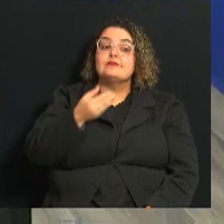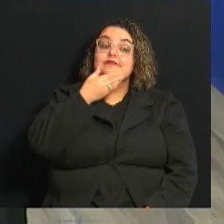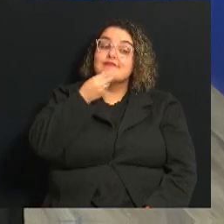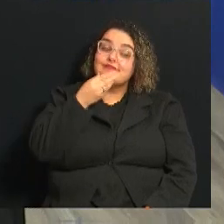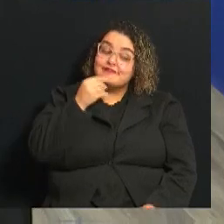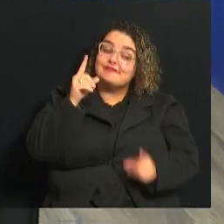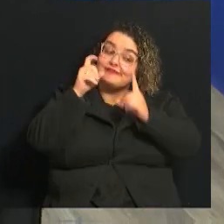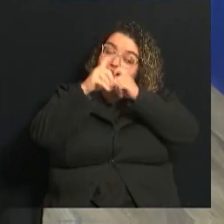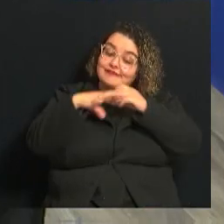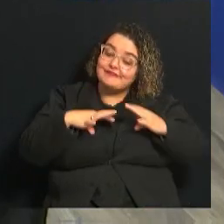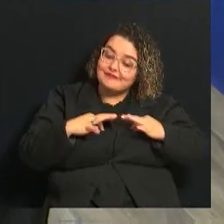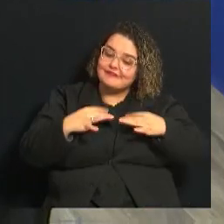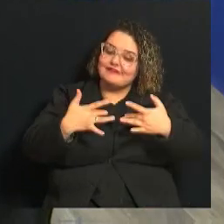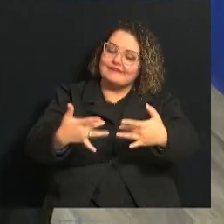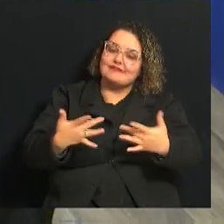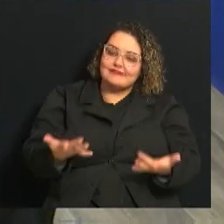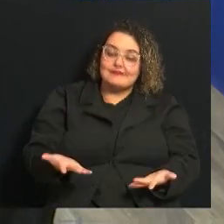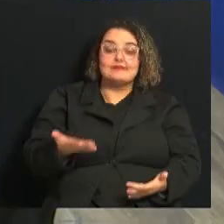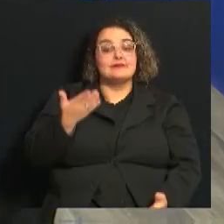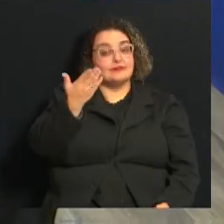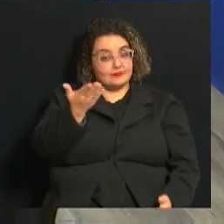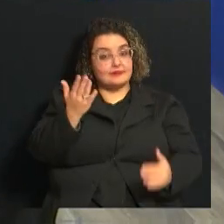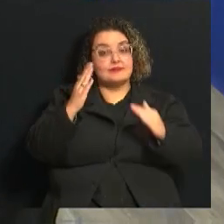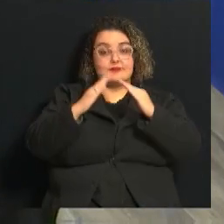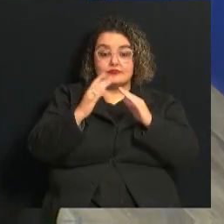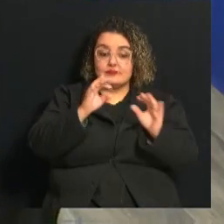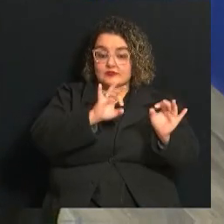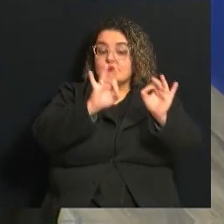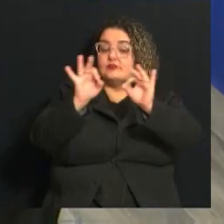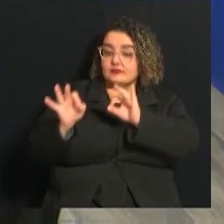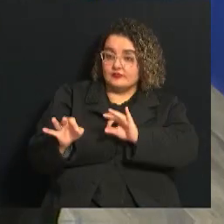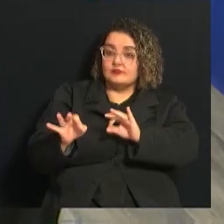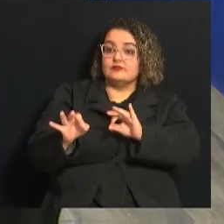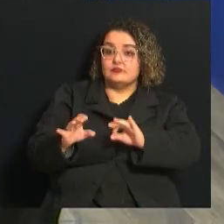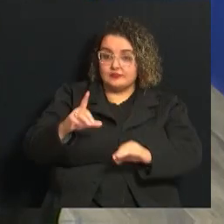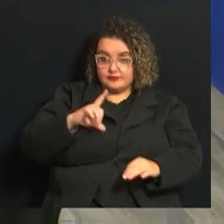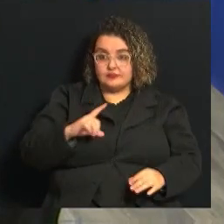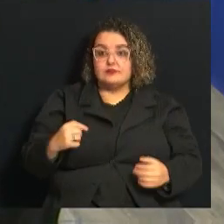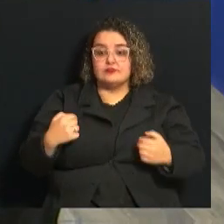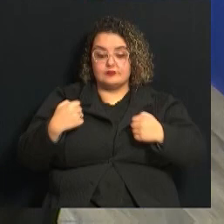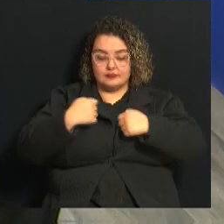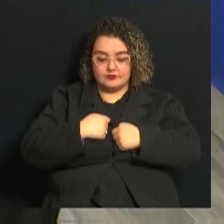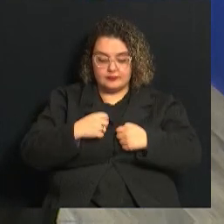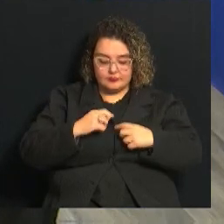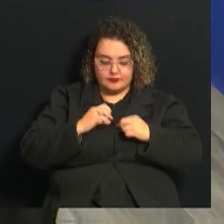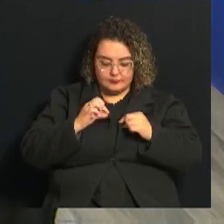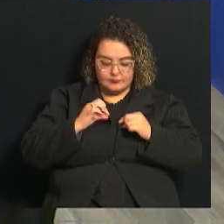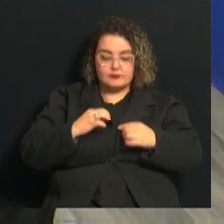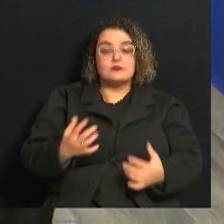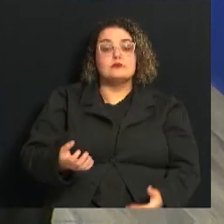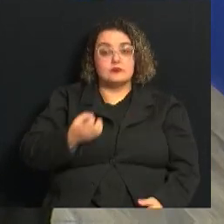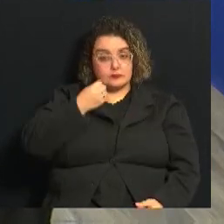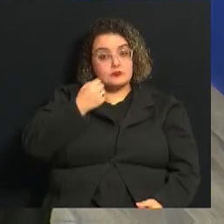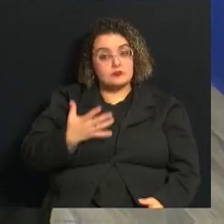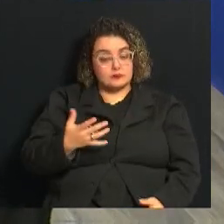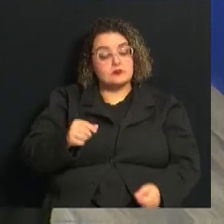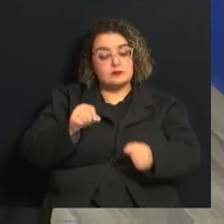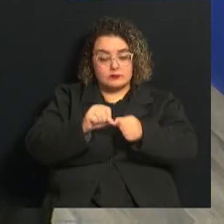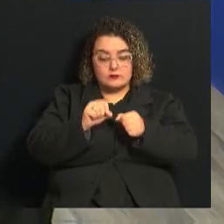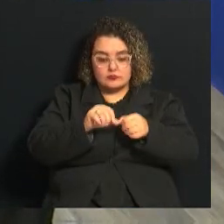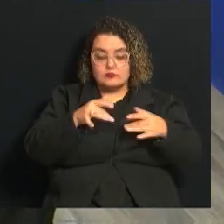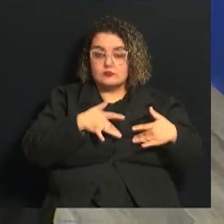exatamente então para você e de casa que está nos acompanhando em tem roupa em bom e e faça essa doação